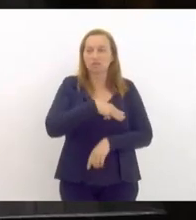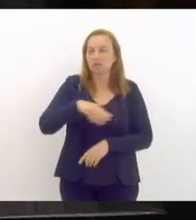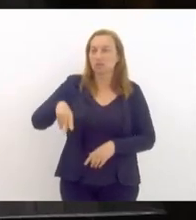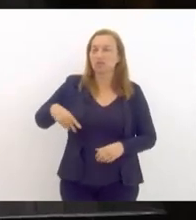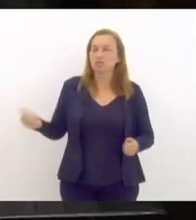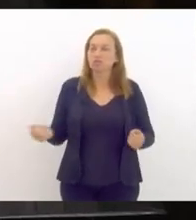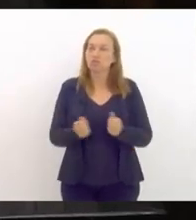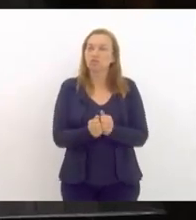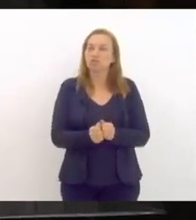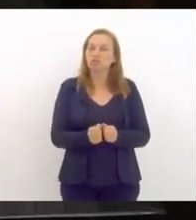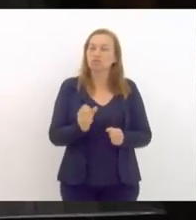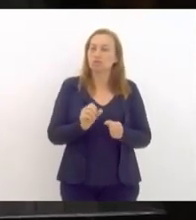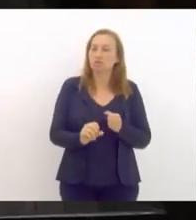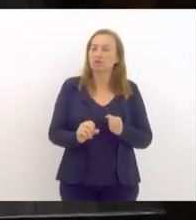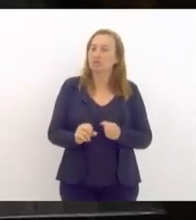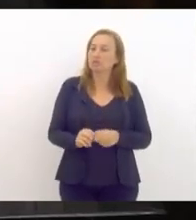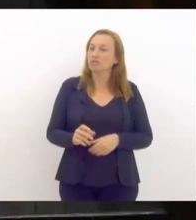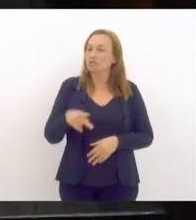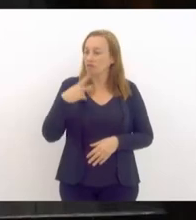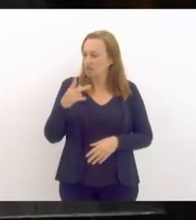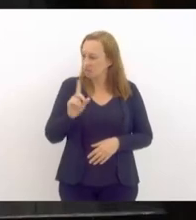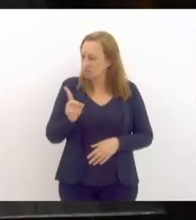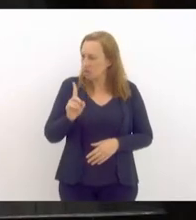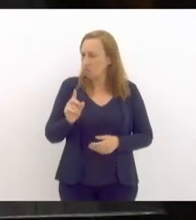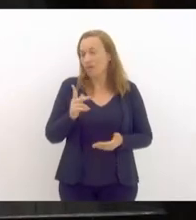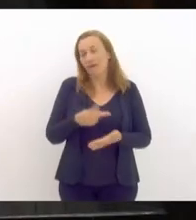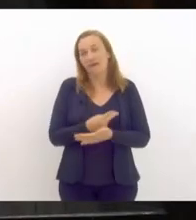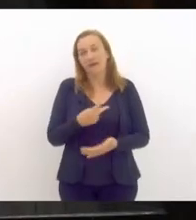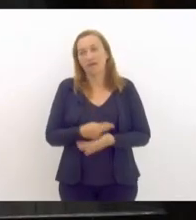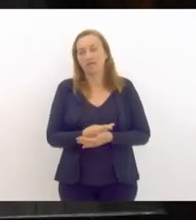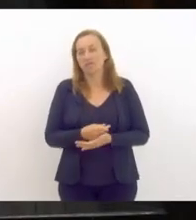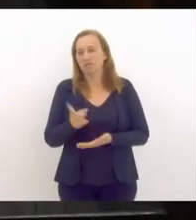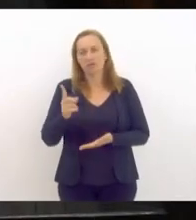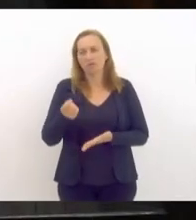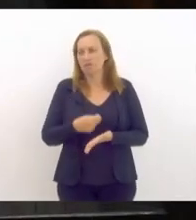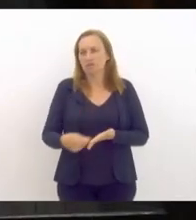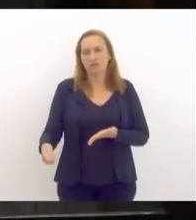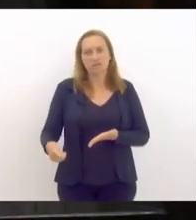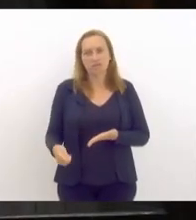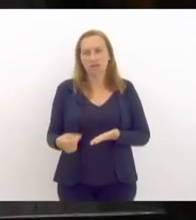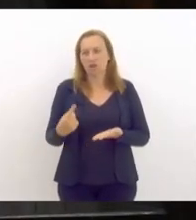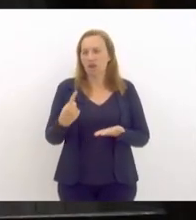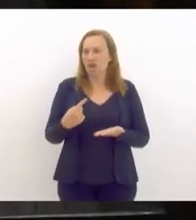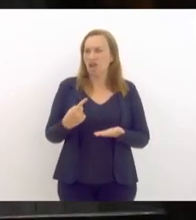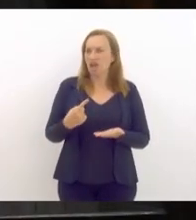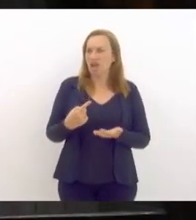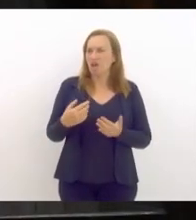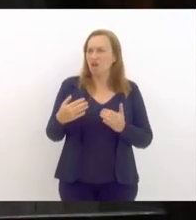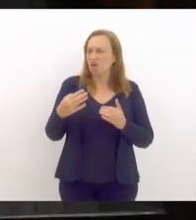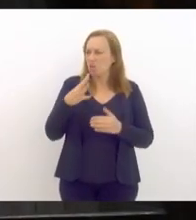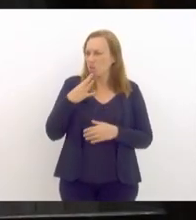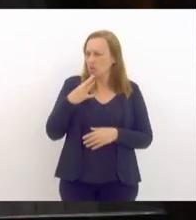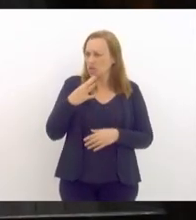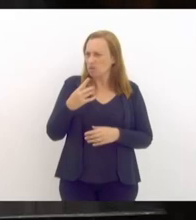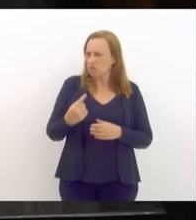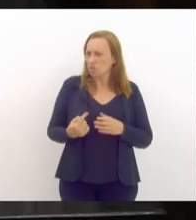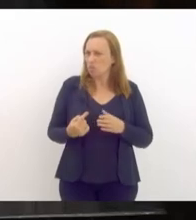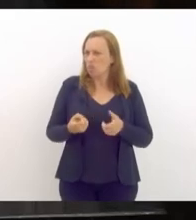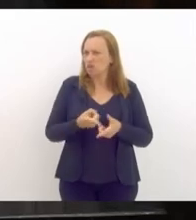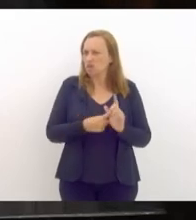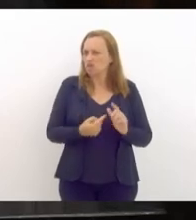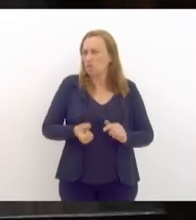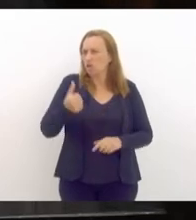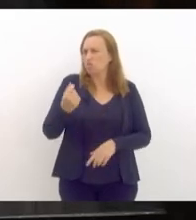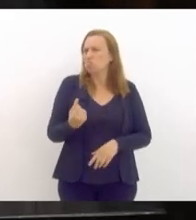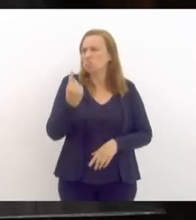juntos fizemos isso é inviável nós não vamos assinar um acordo reconhecendo uma dívida de quase um bilhão